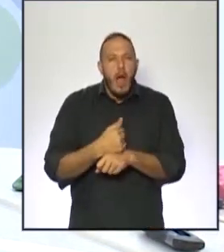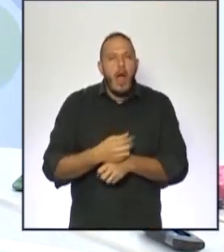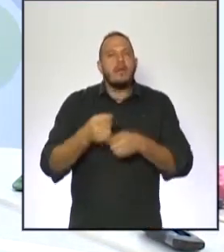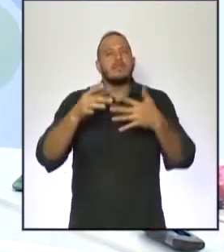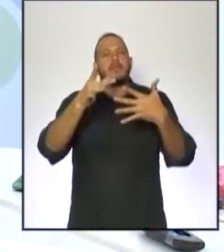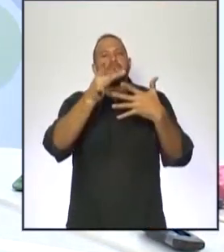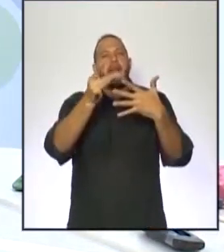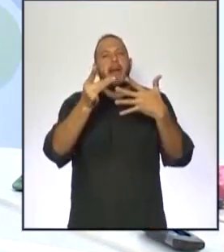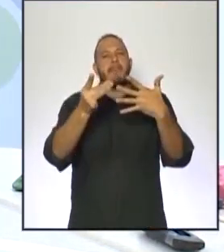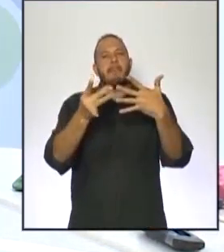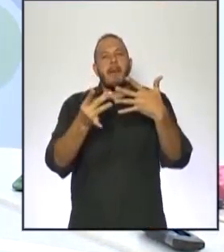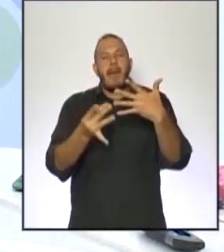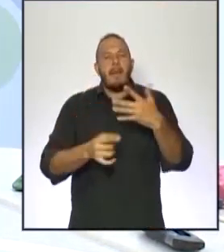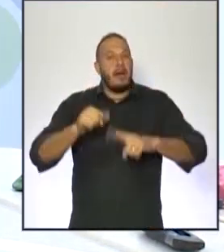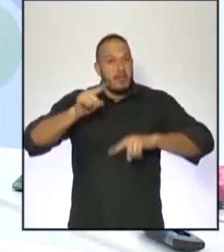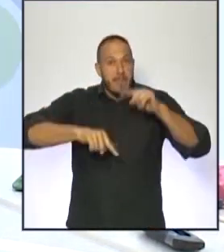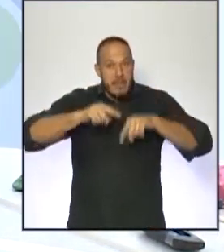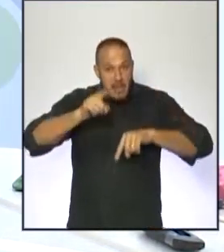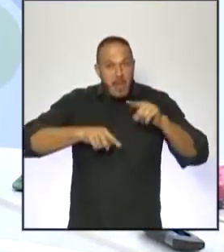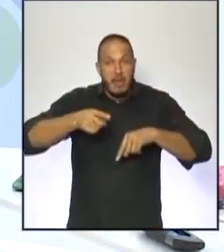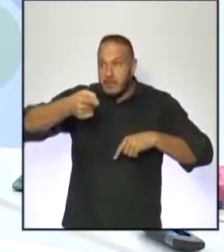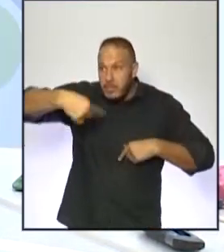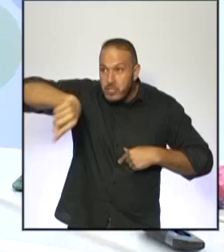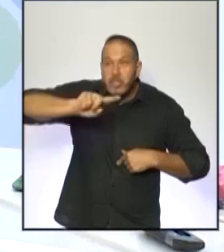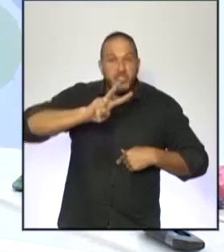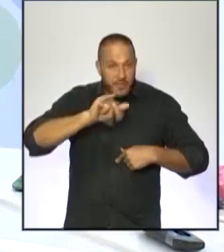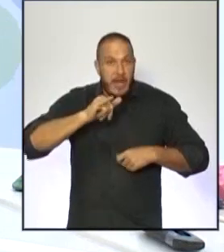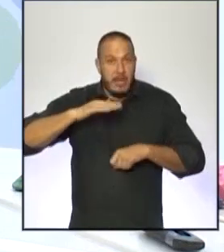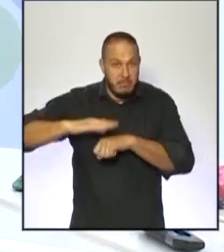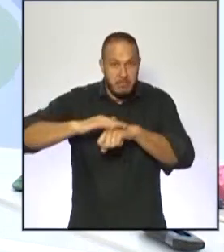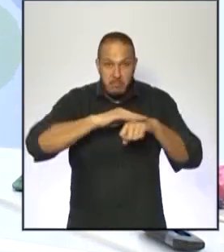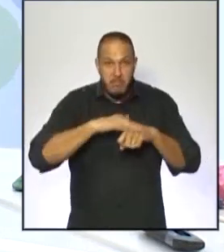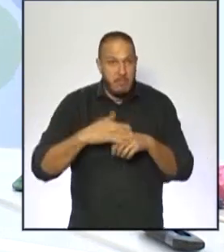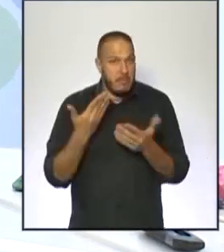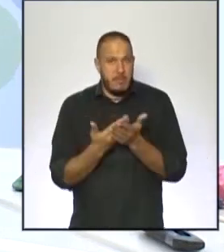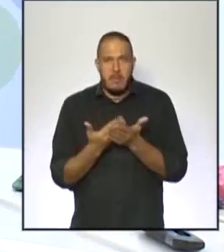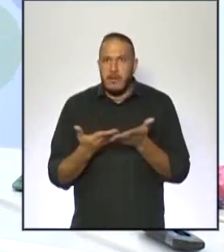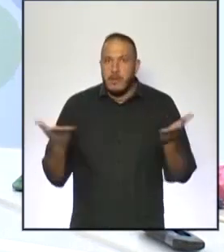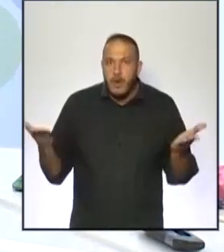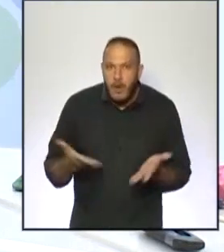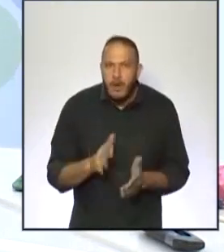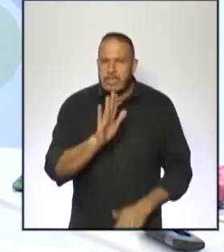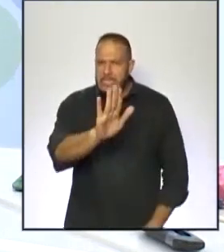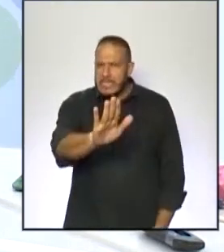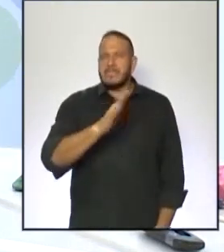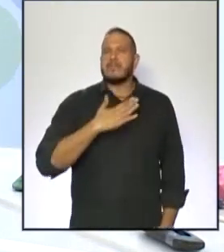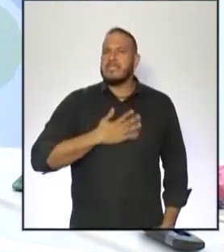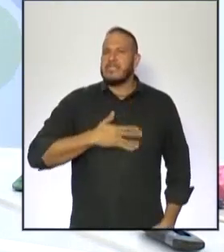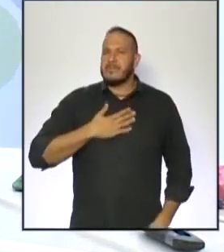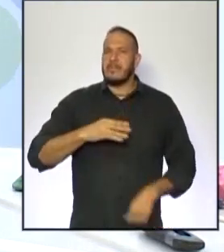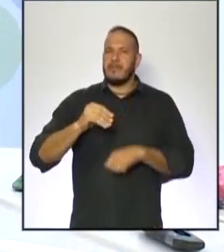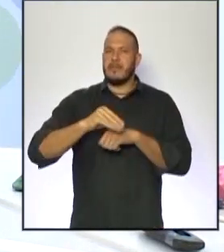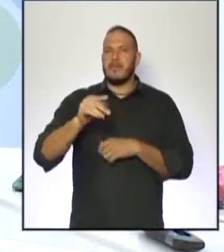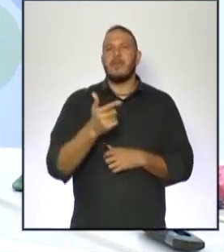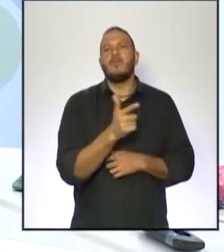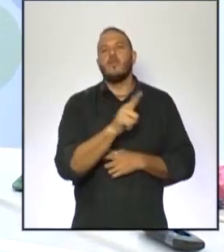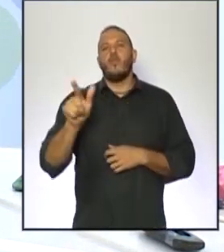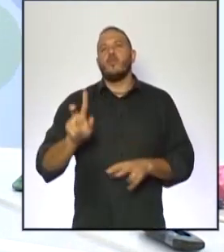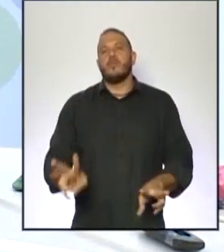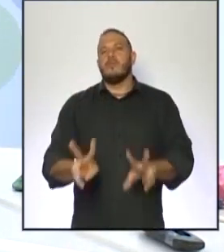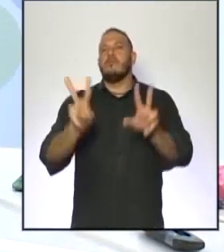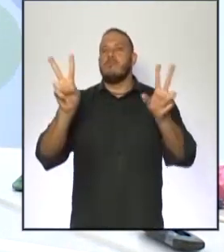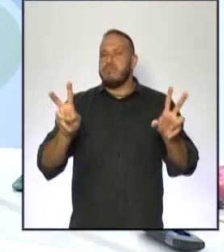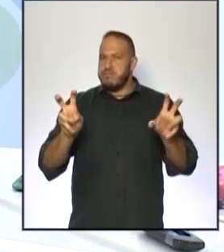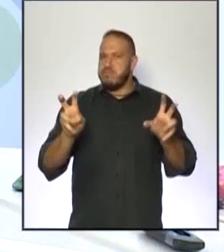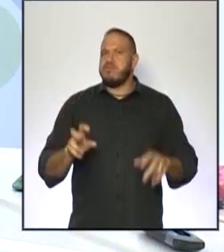esses materiais, são os materiais que nós vamos realizar na nossa aula hoje, eu ainda quero falar de um outro grande